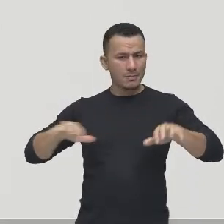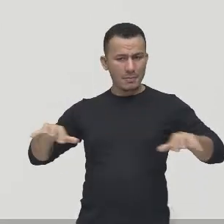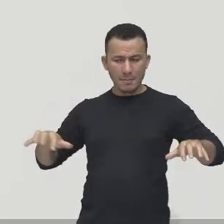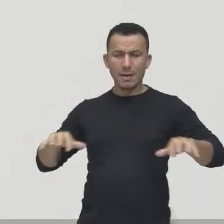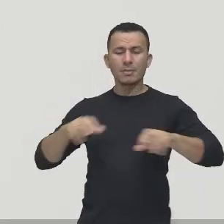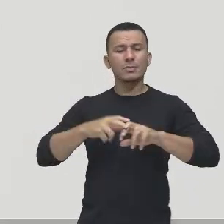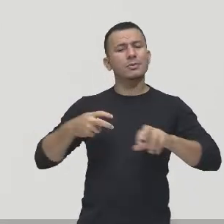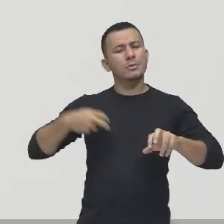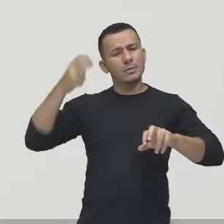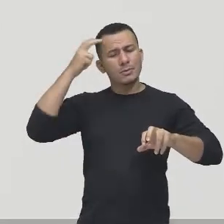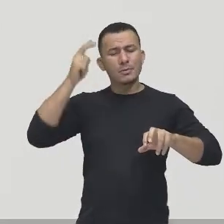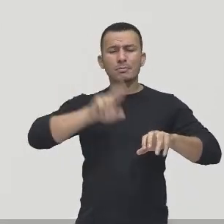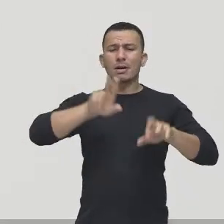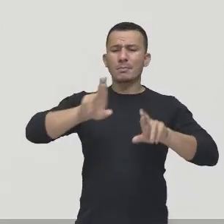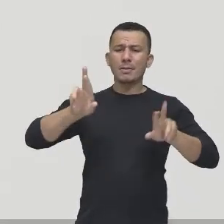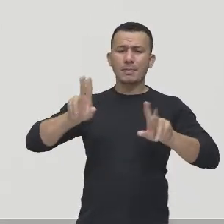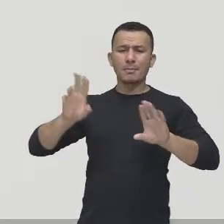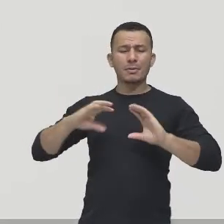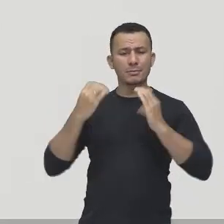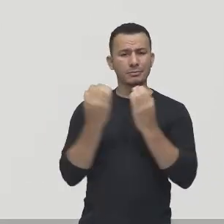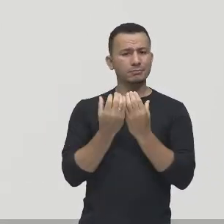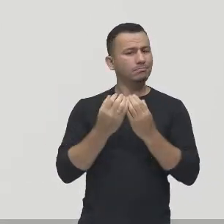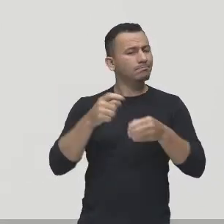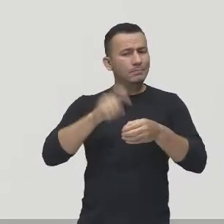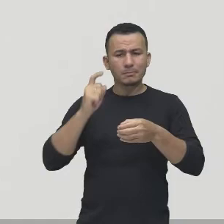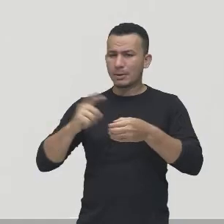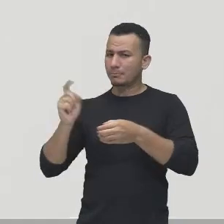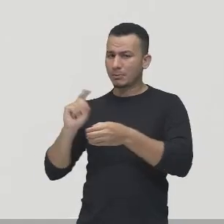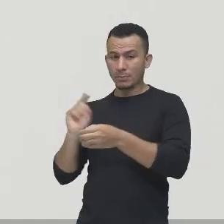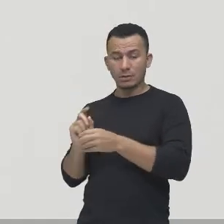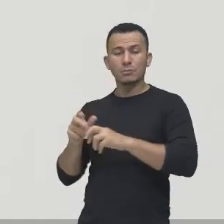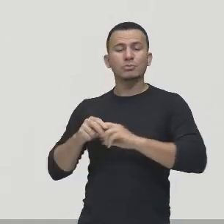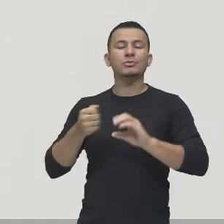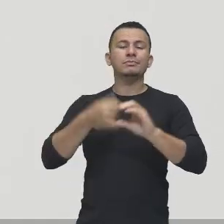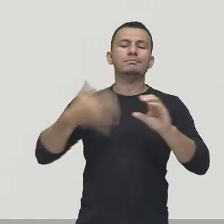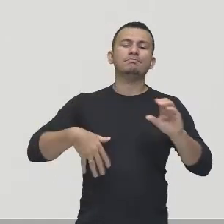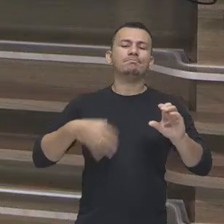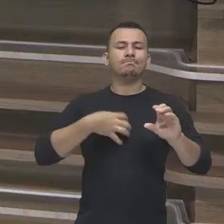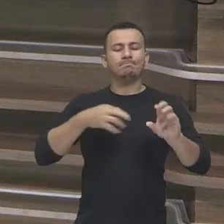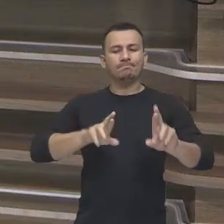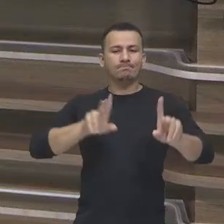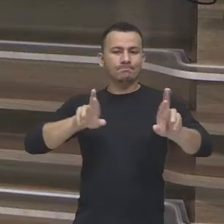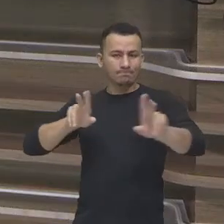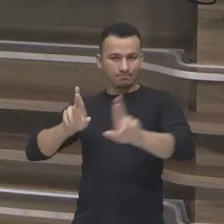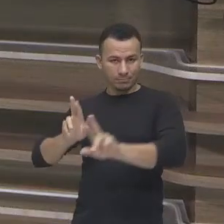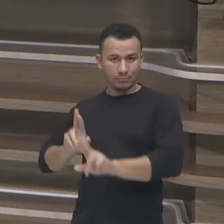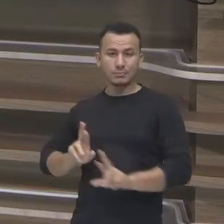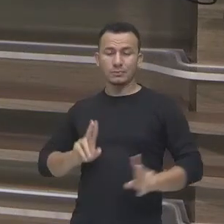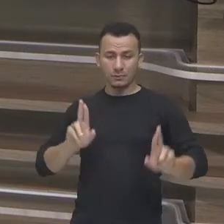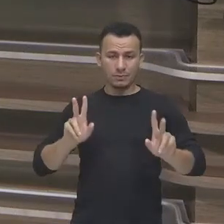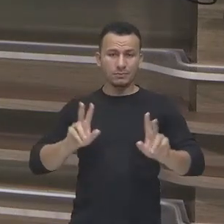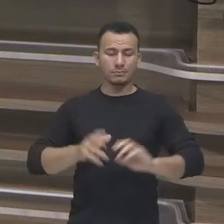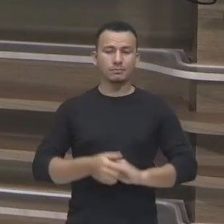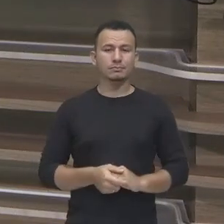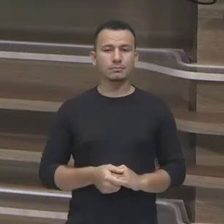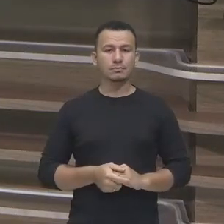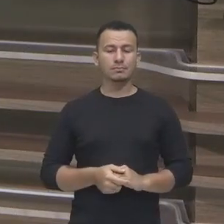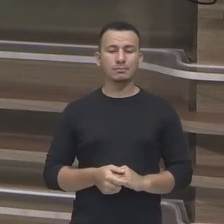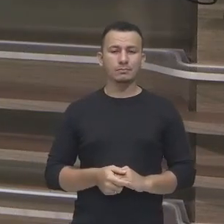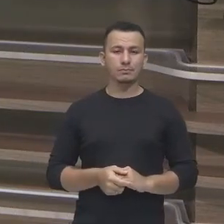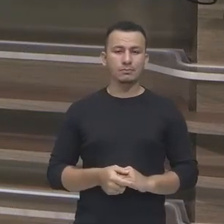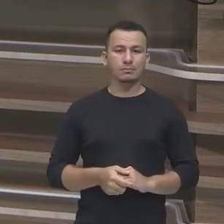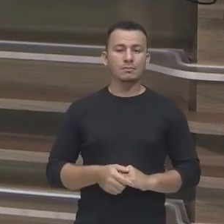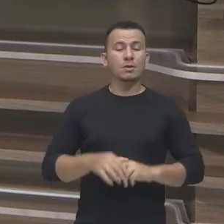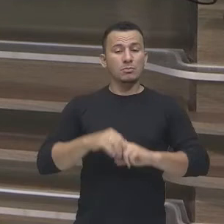Essas comunidades acabaram se separando, né, por características mesmo, se identificavam melhor enquanto país,